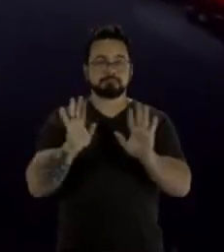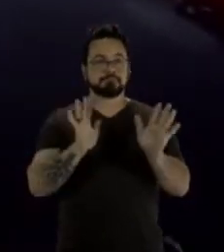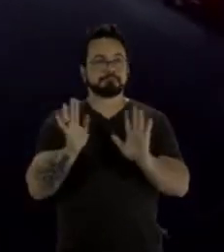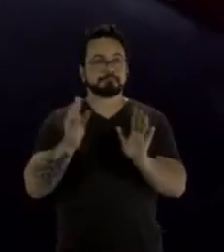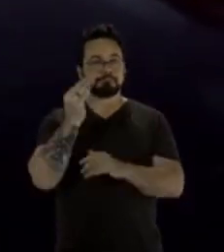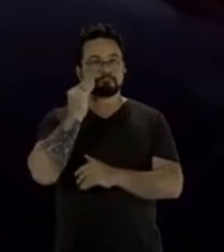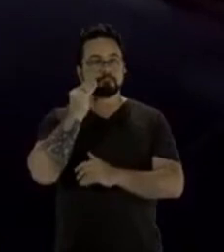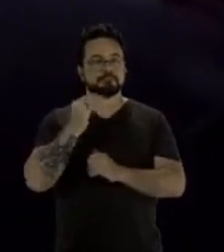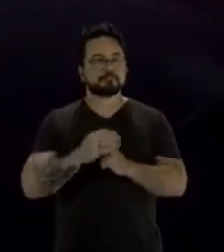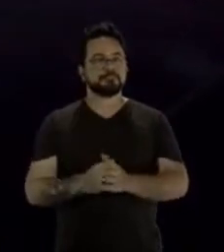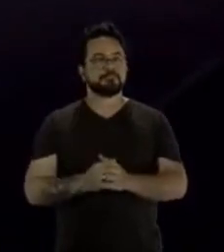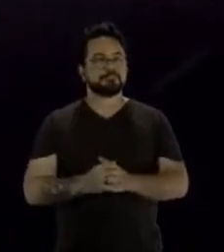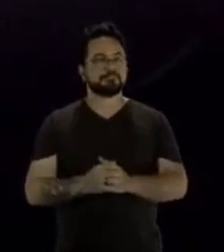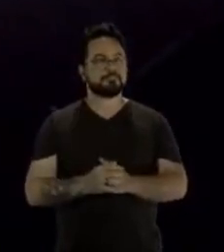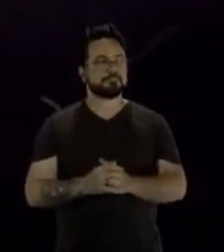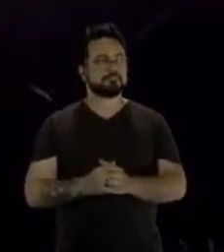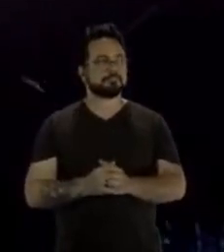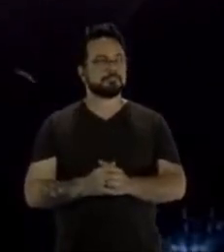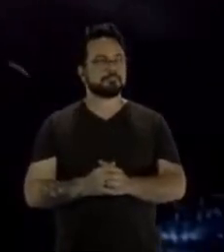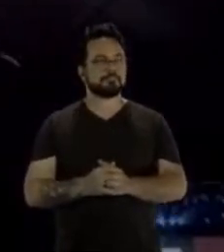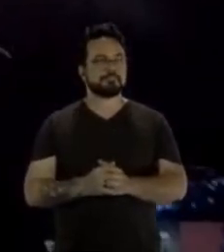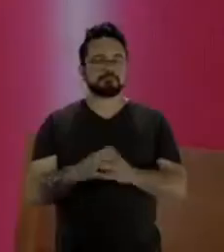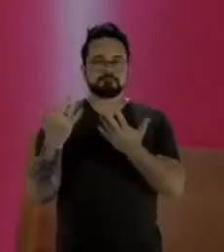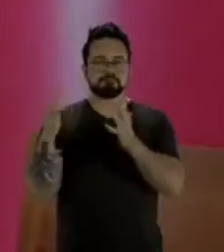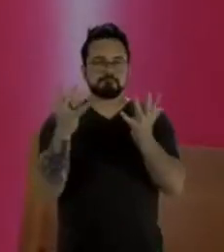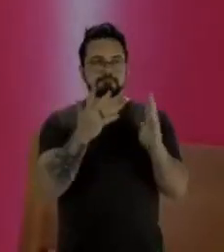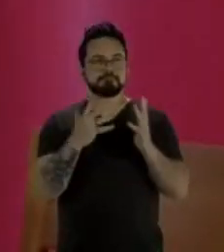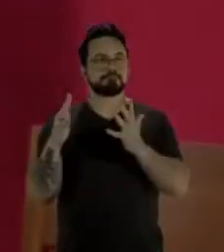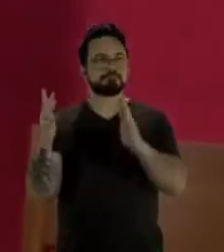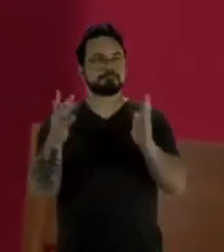gente. Um beijo.